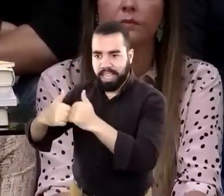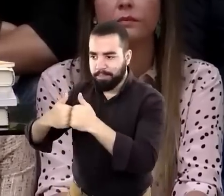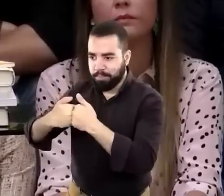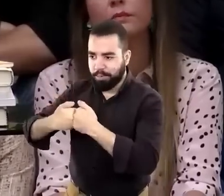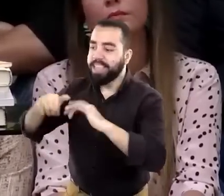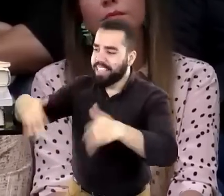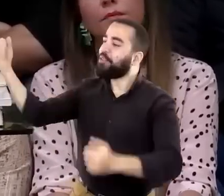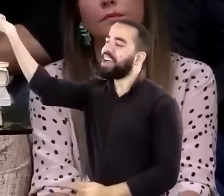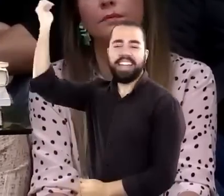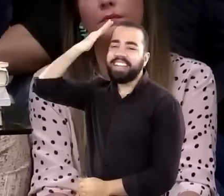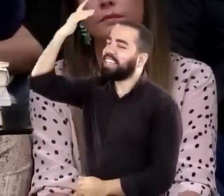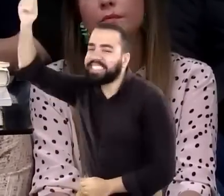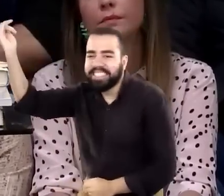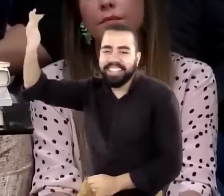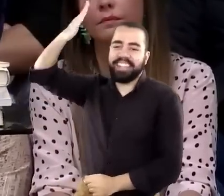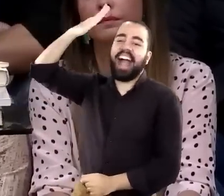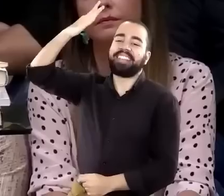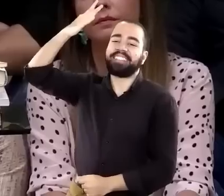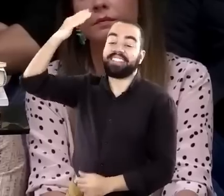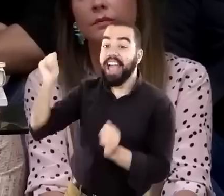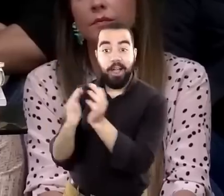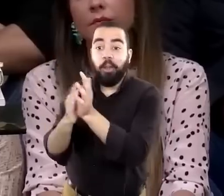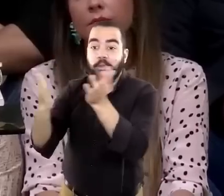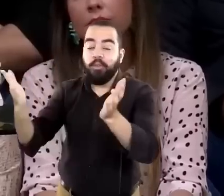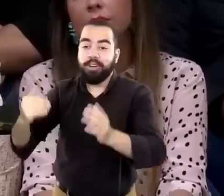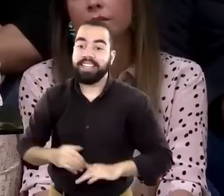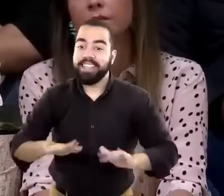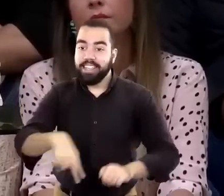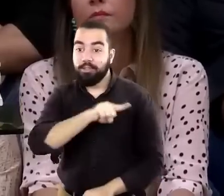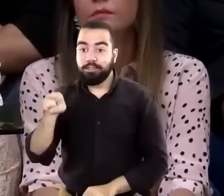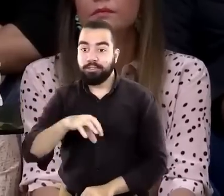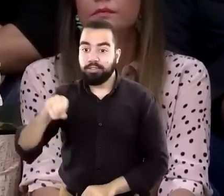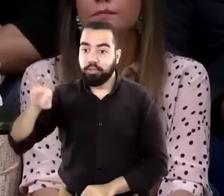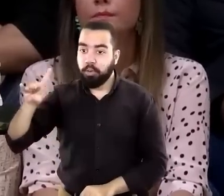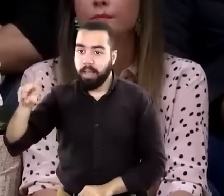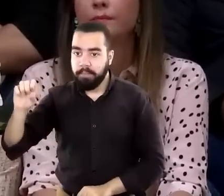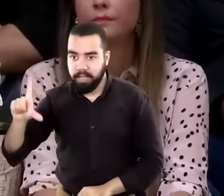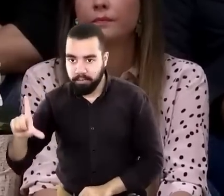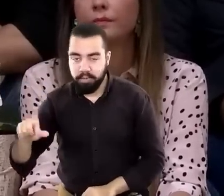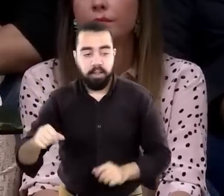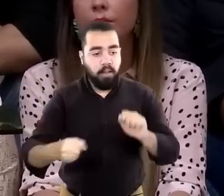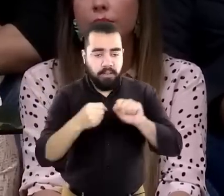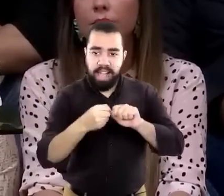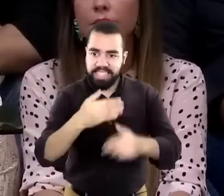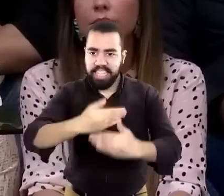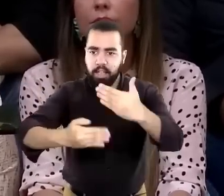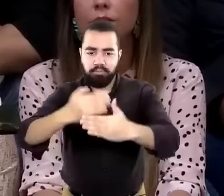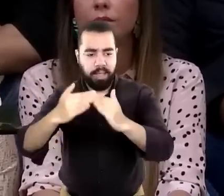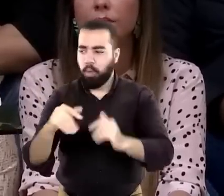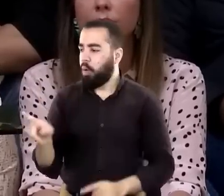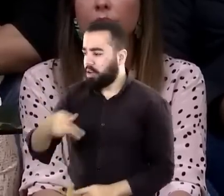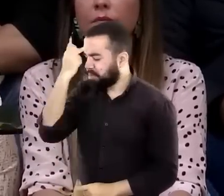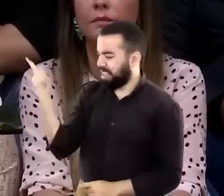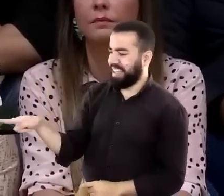o Zorobabel lançou os fundamentos do templo, começou a levantar as paredes e precisou parar a obra, o povo disse, não, ele pode até terminar,